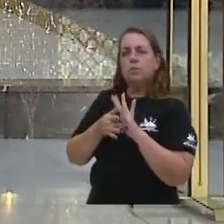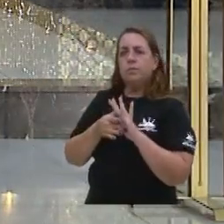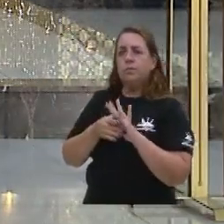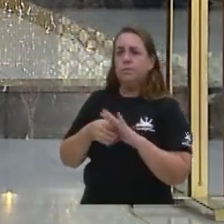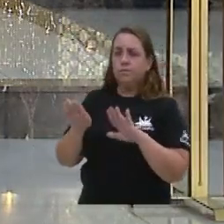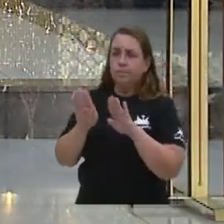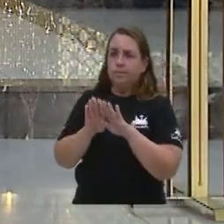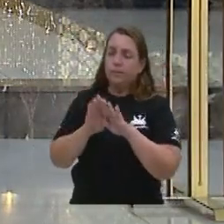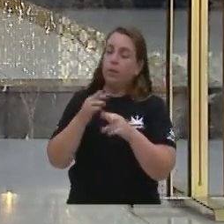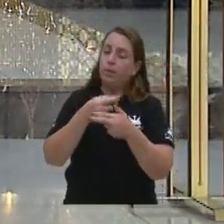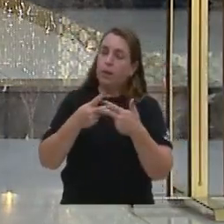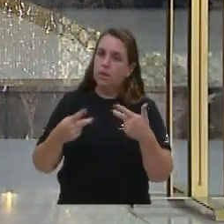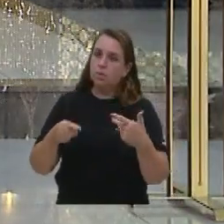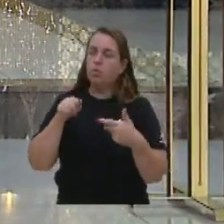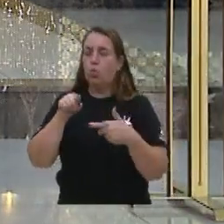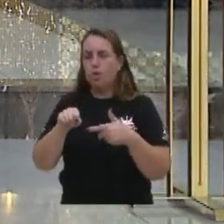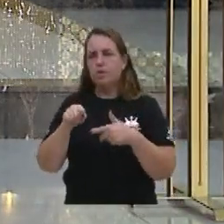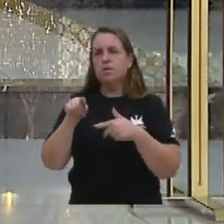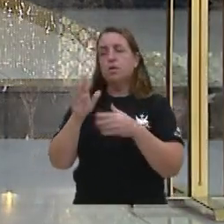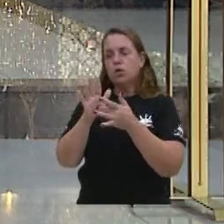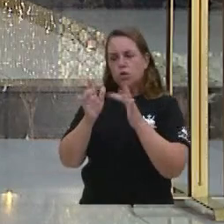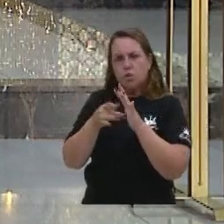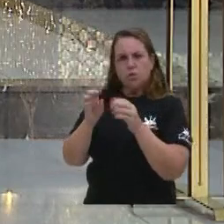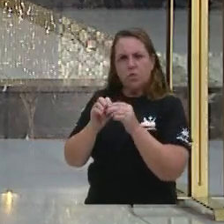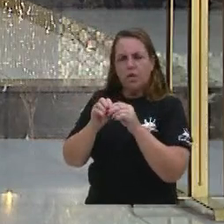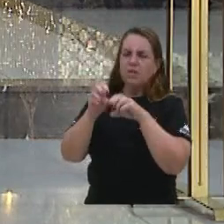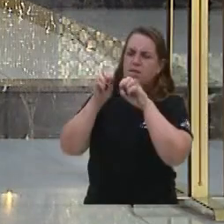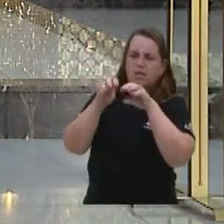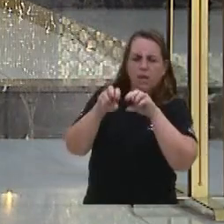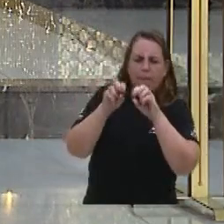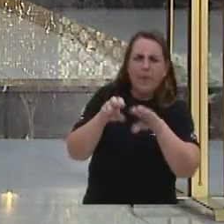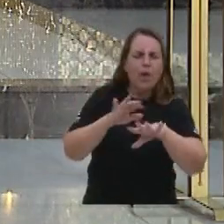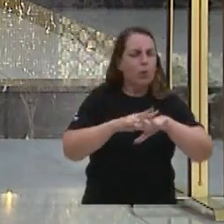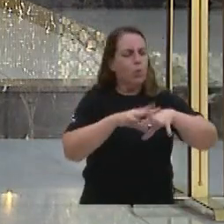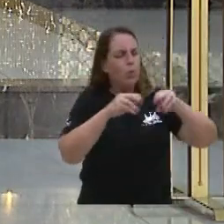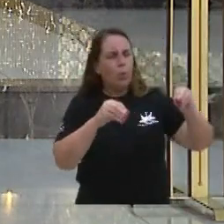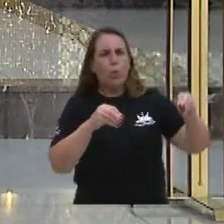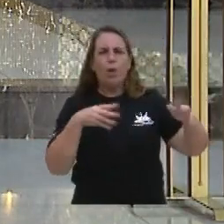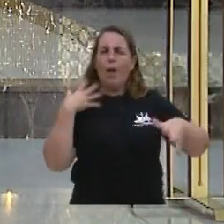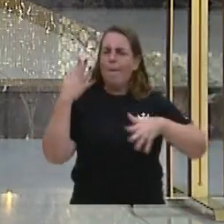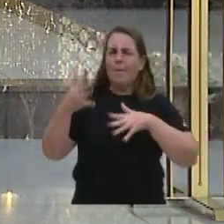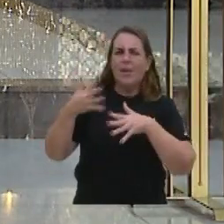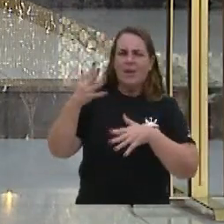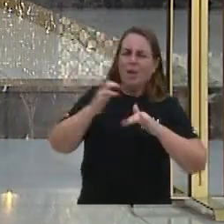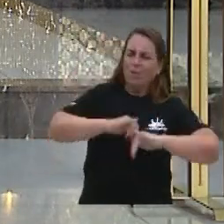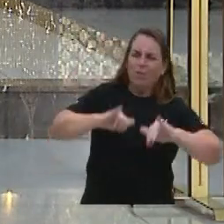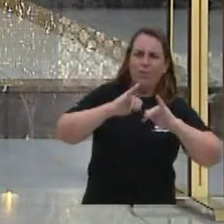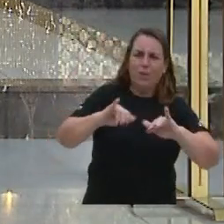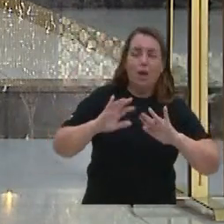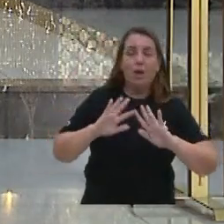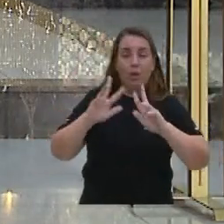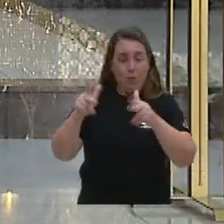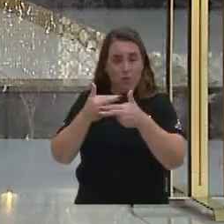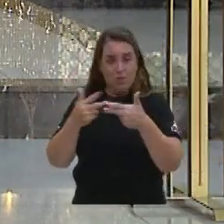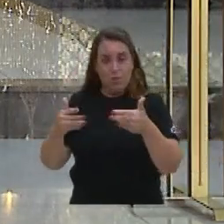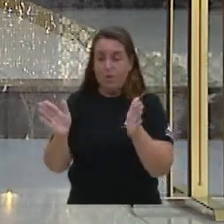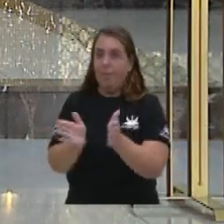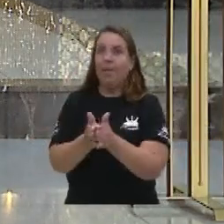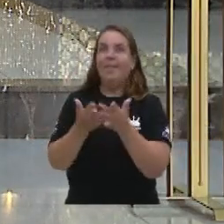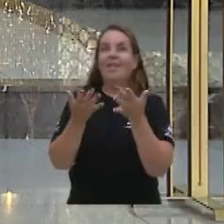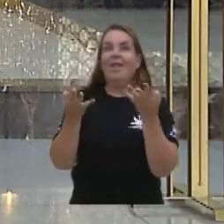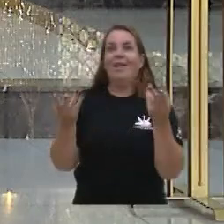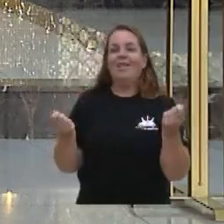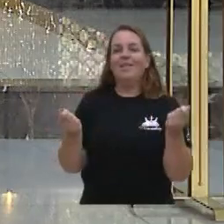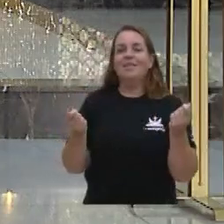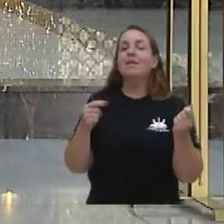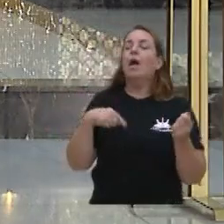nos fatos, nos ensinamentos, na cura, nas pregações, nas exortações, nos milagres,